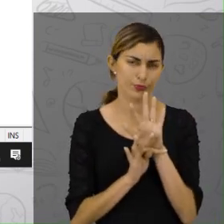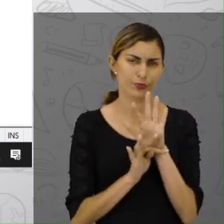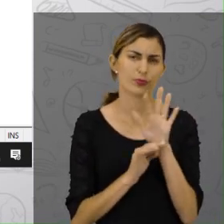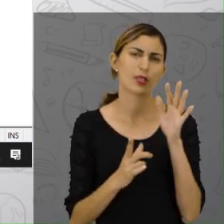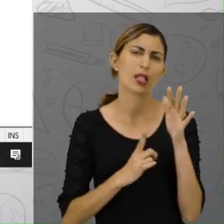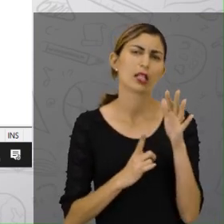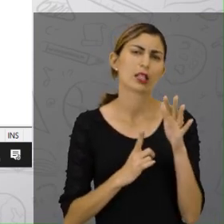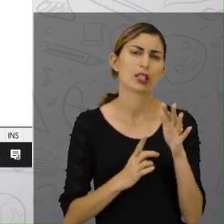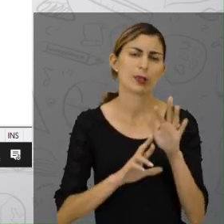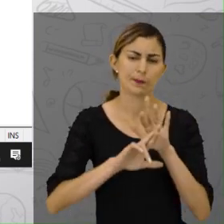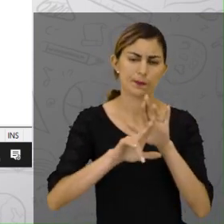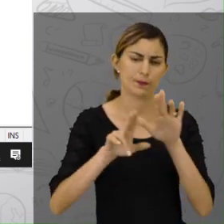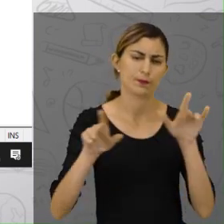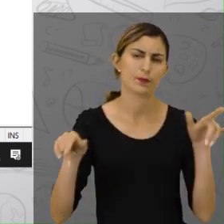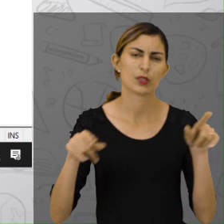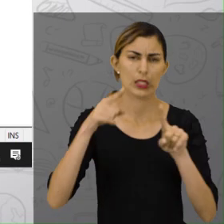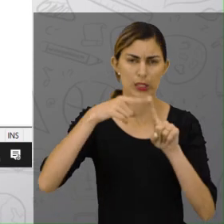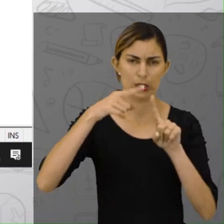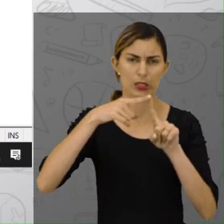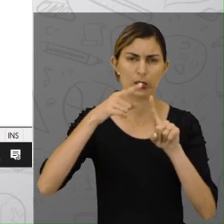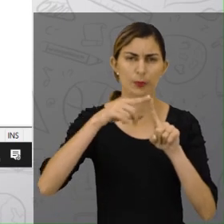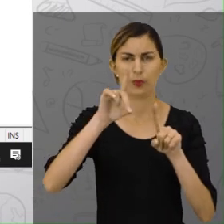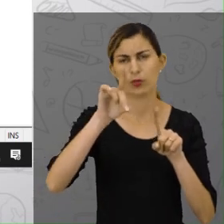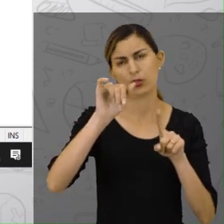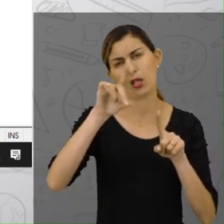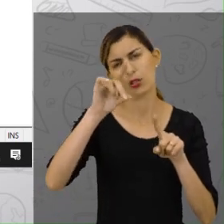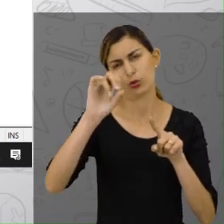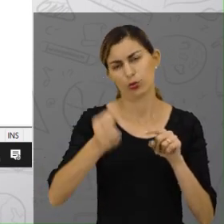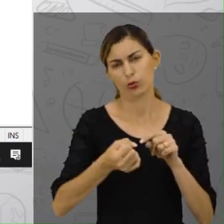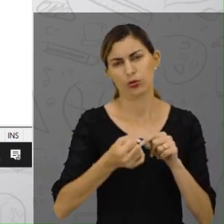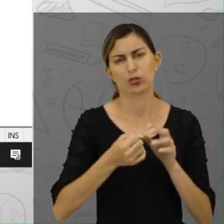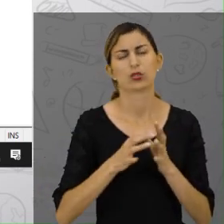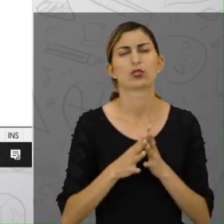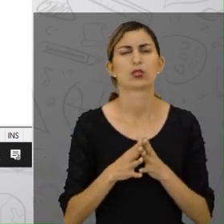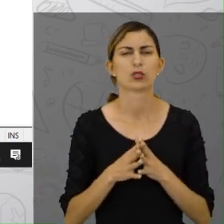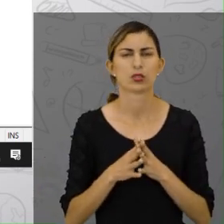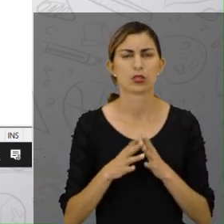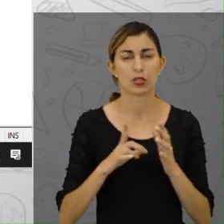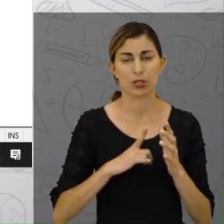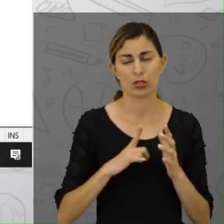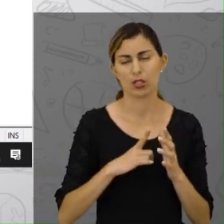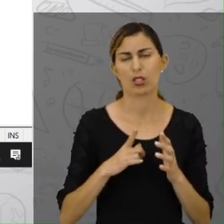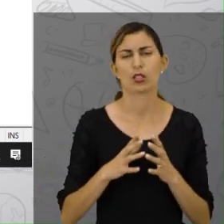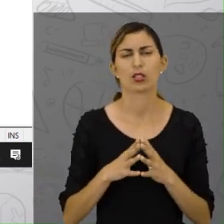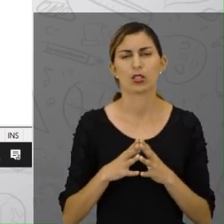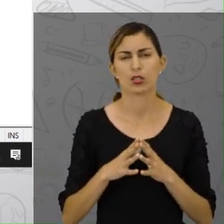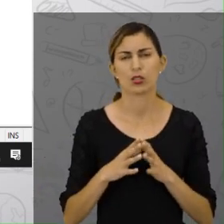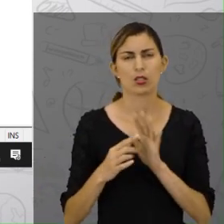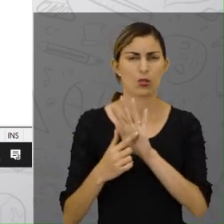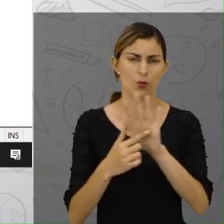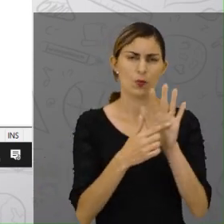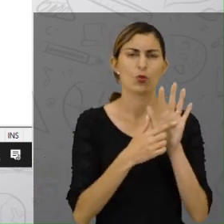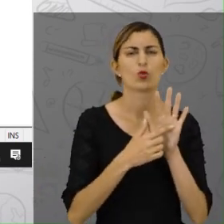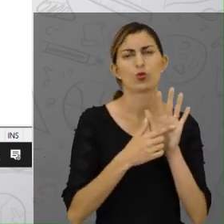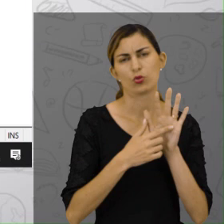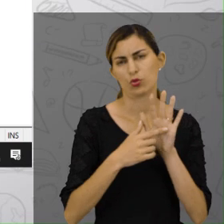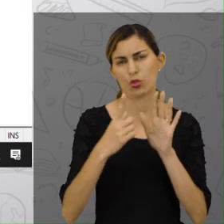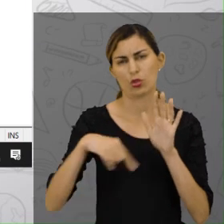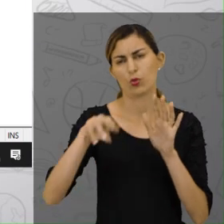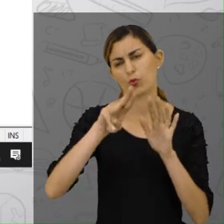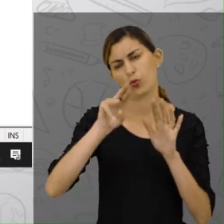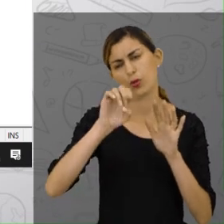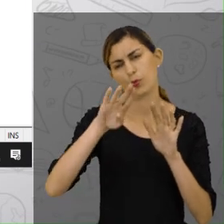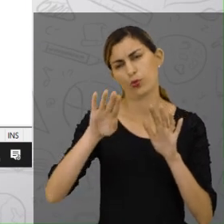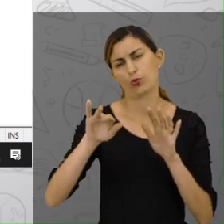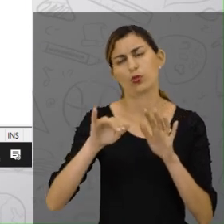Existem diversos tipos de dados. e estes estão descritos também no